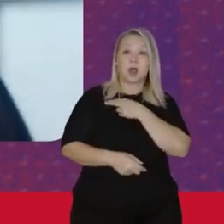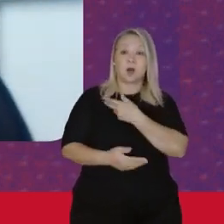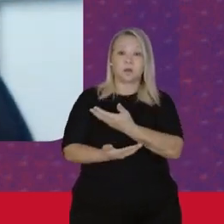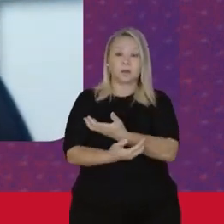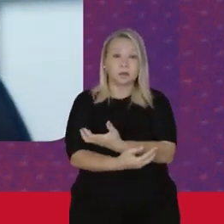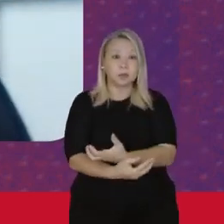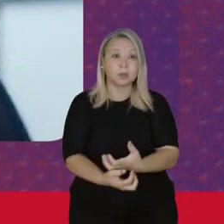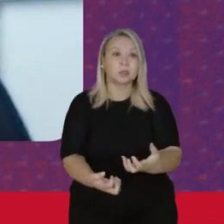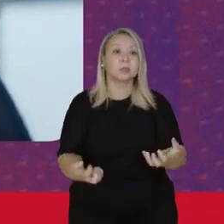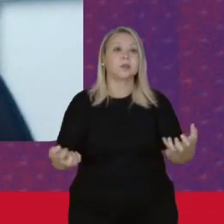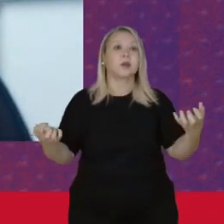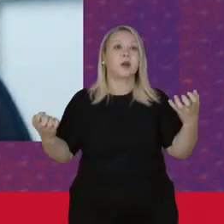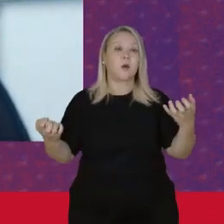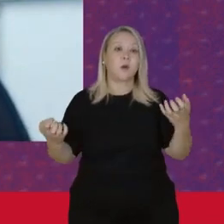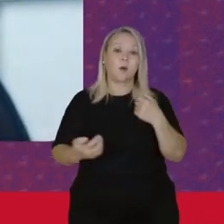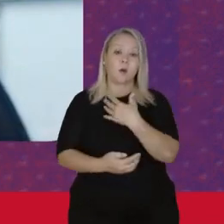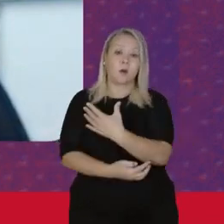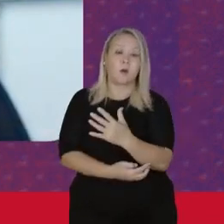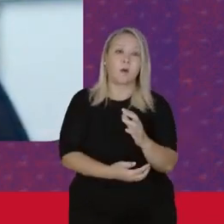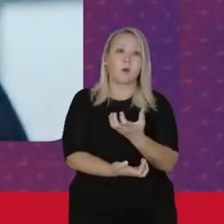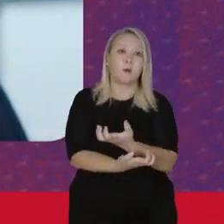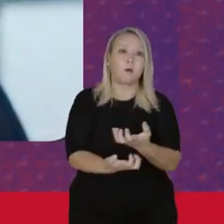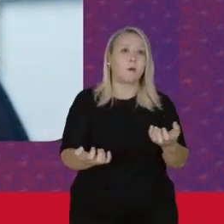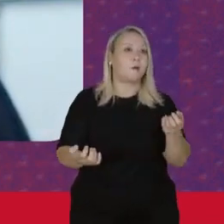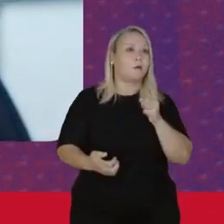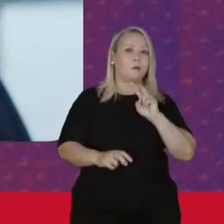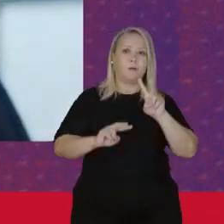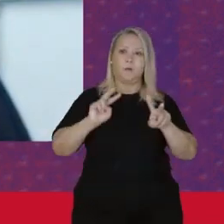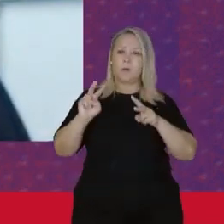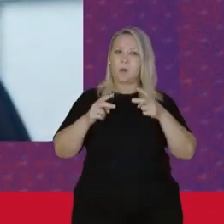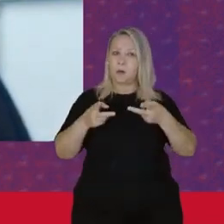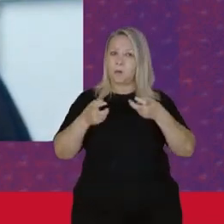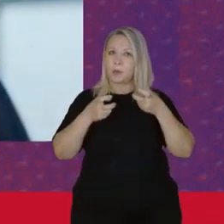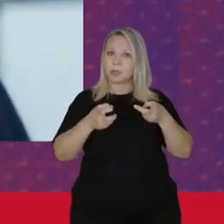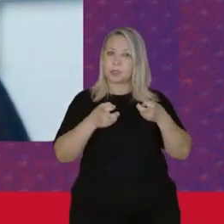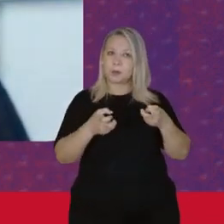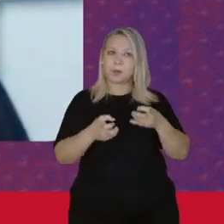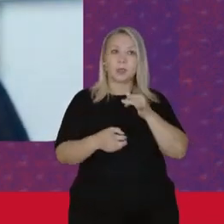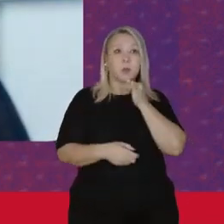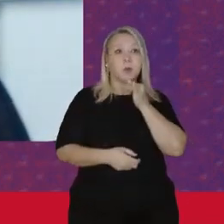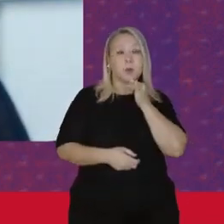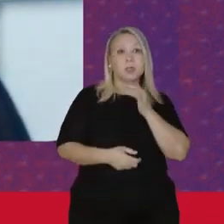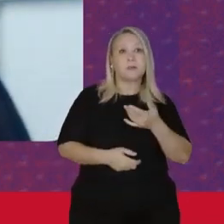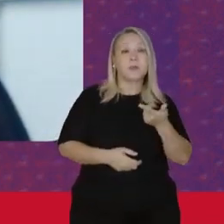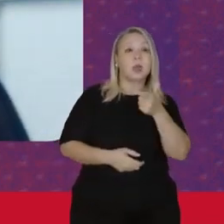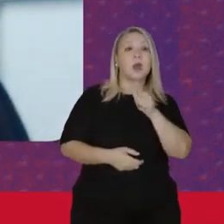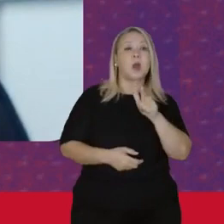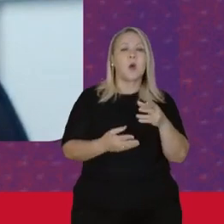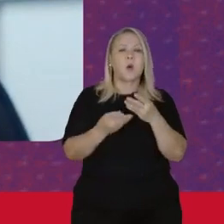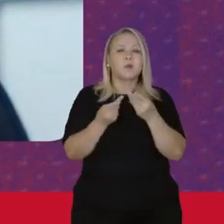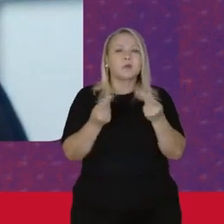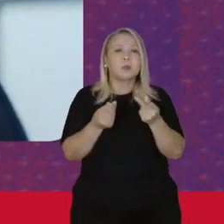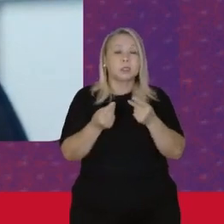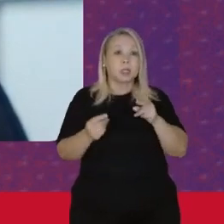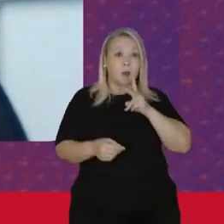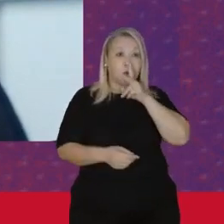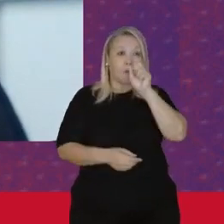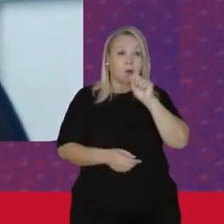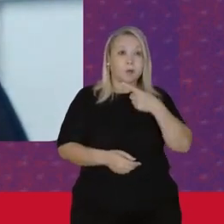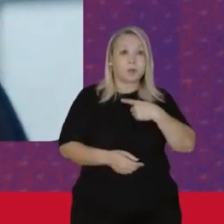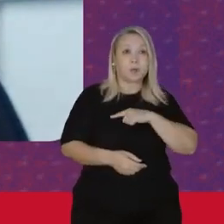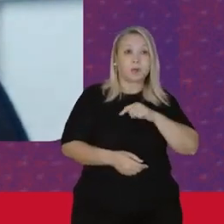do cuidado com as hortaliças. Isso não é visto, né? Por exemplo. E um outro detalhe muito forte para nós